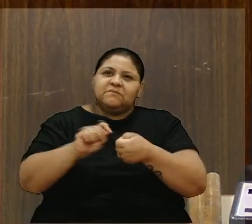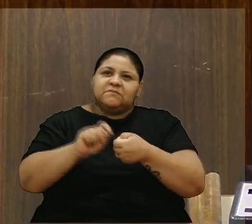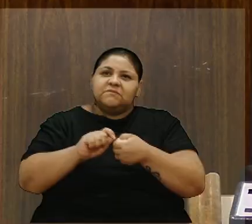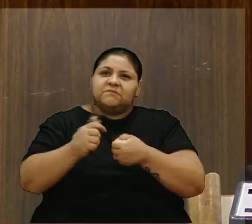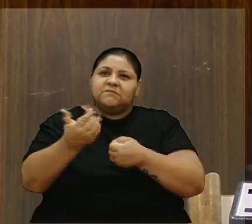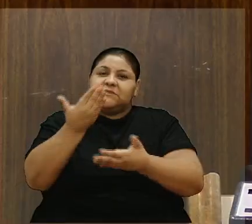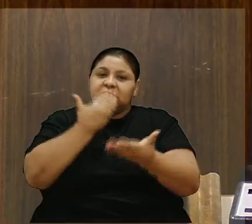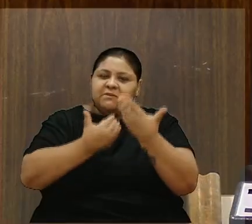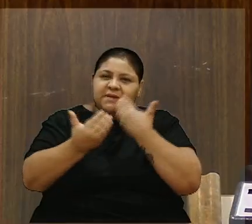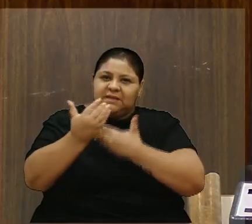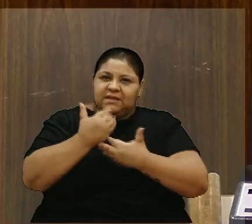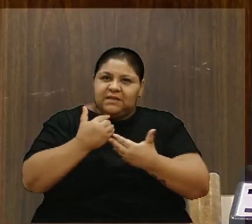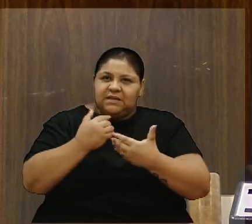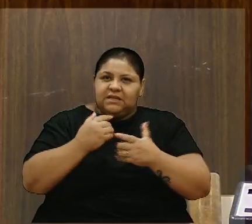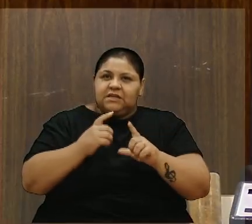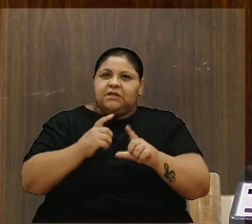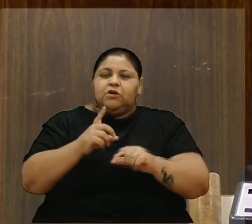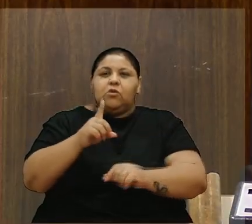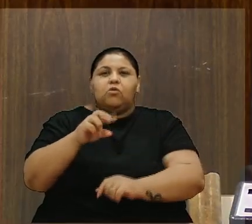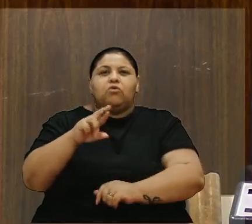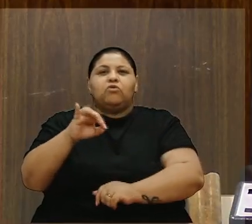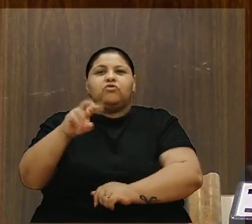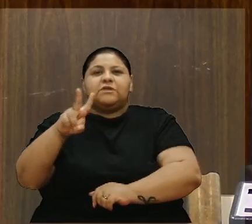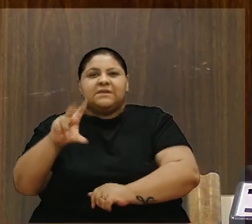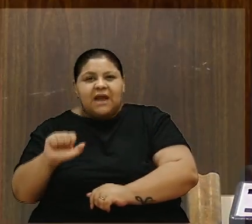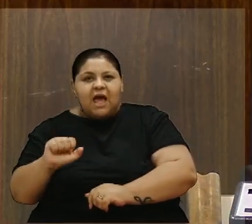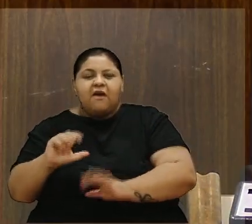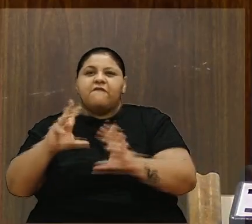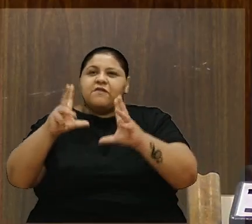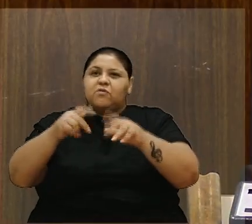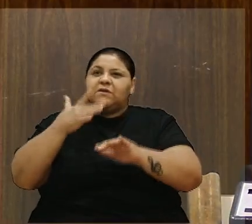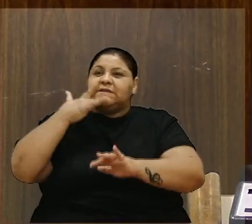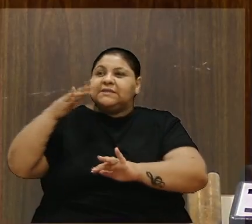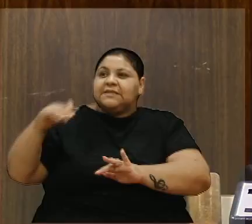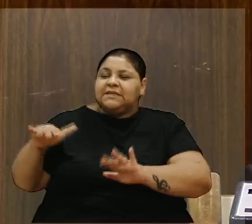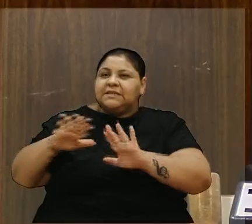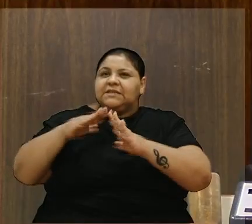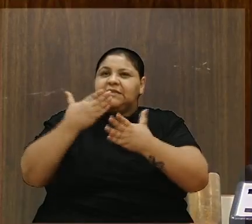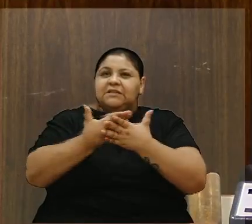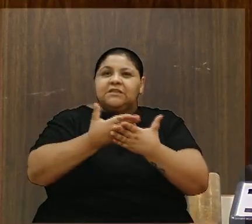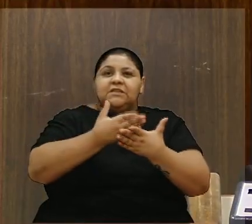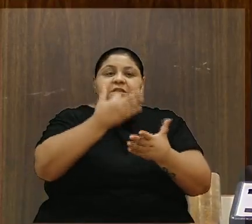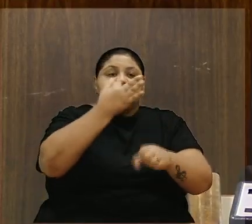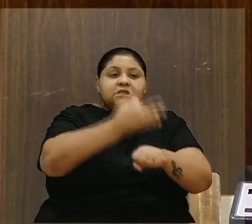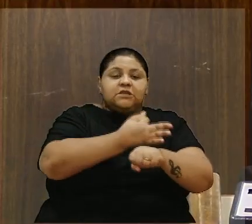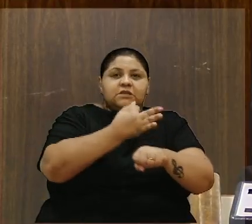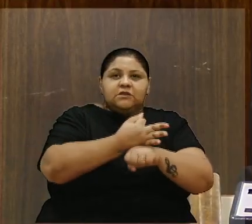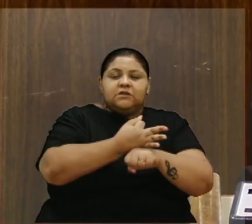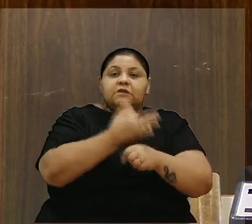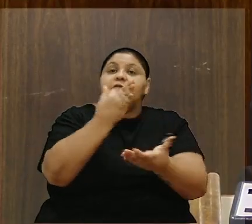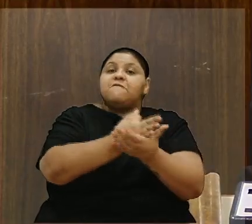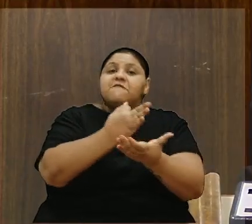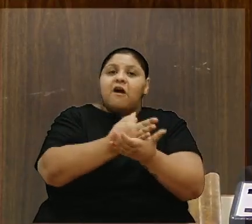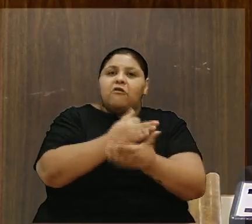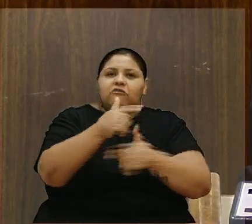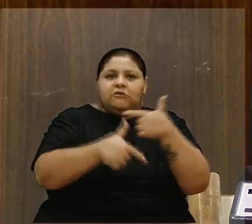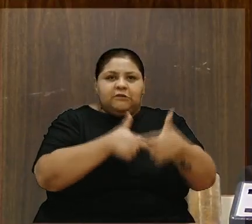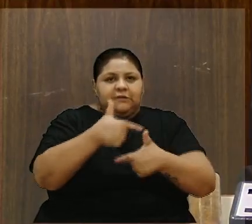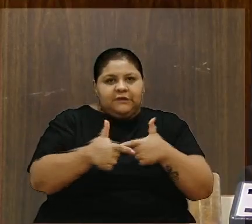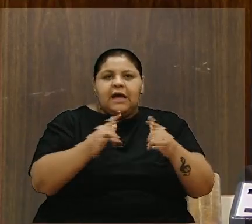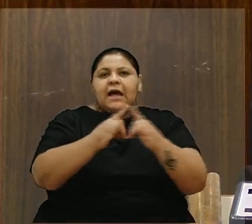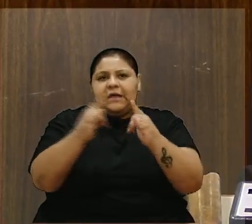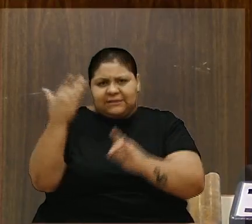alimentados drives, quantas crianças tem na escola, quantos trabalhadores. Se tem falta de trabalhadores, as entidades, diariamente, elas